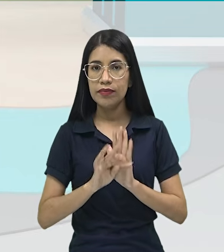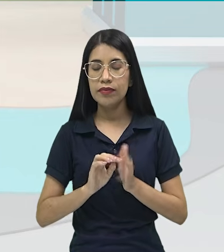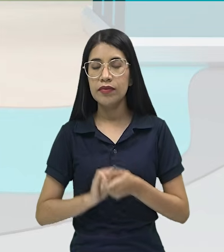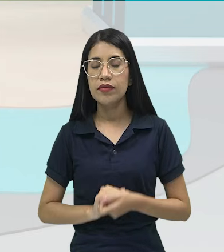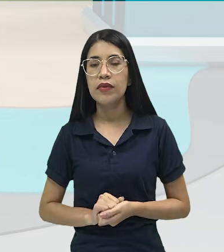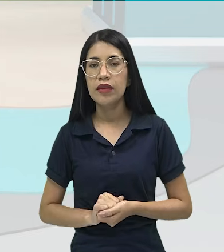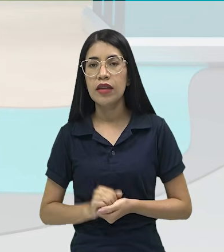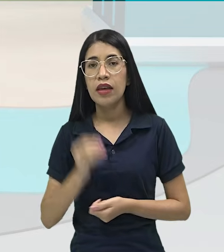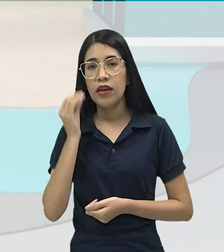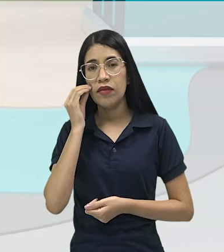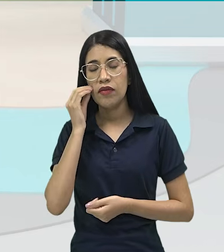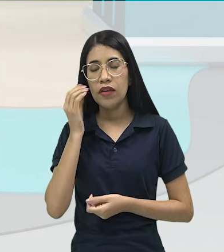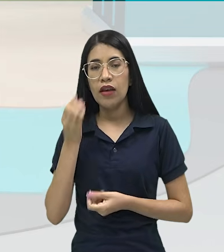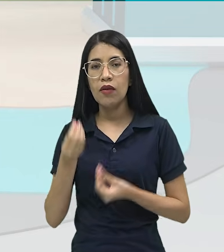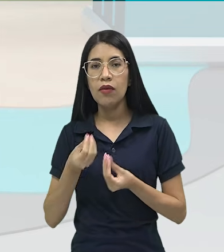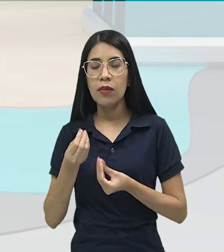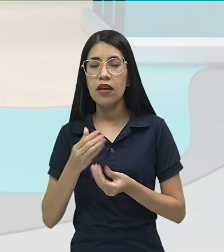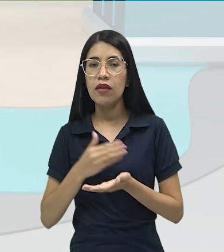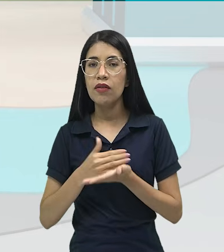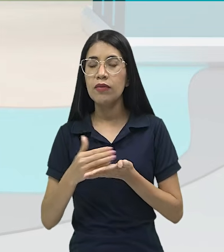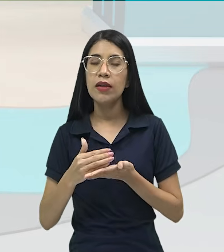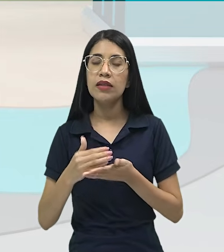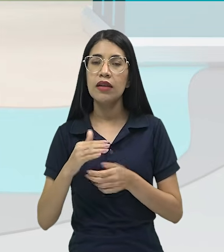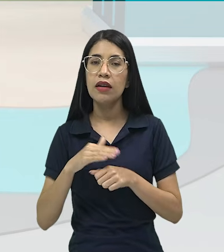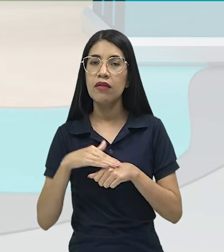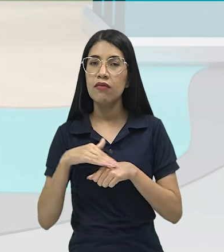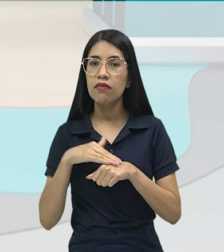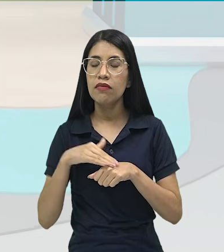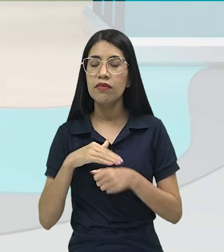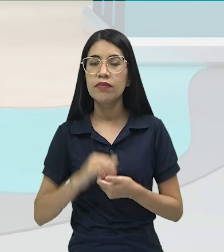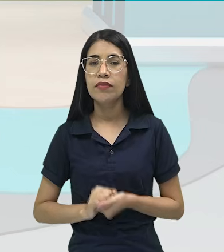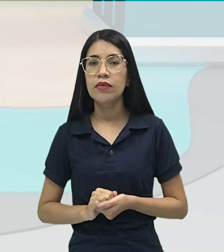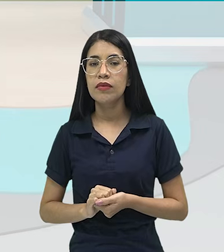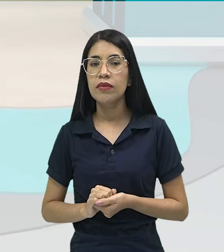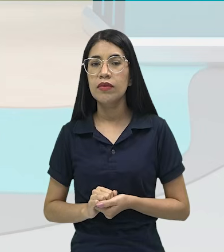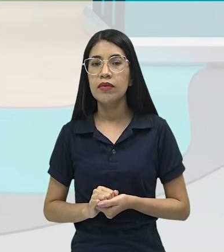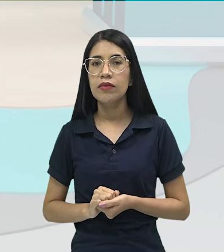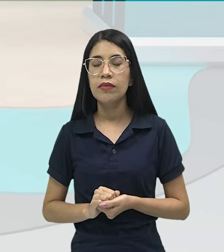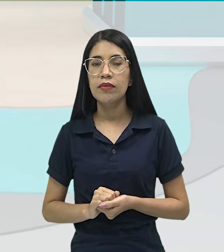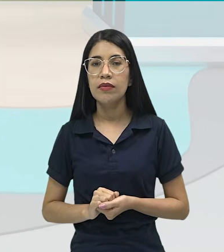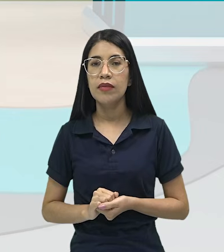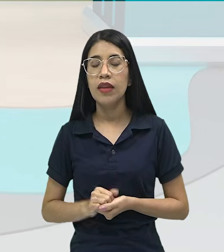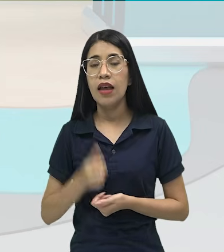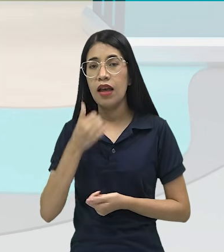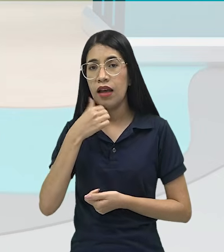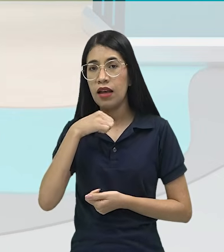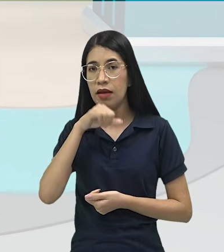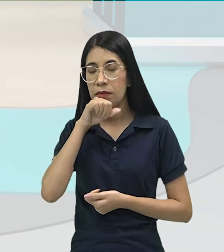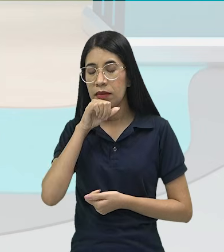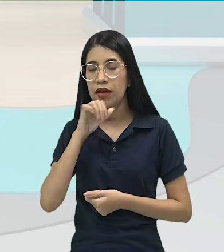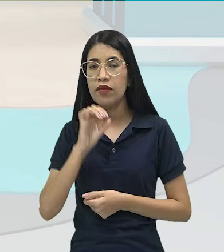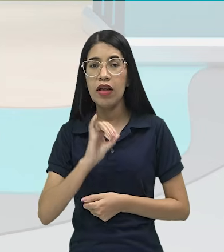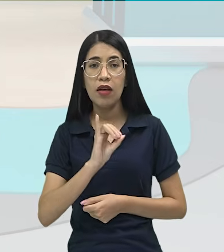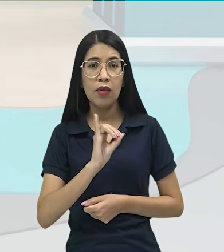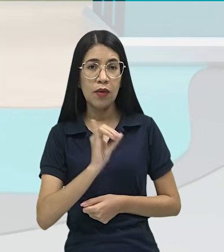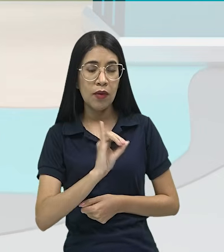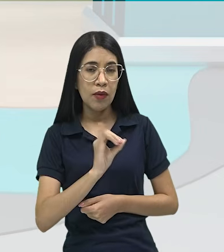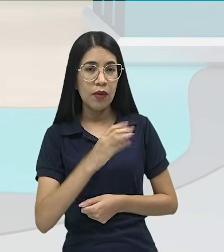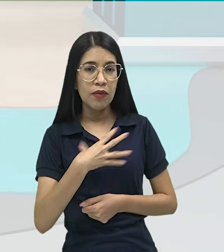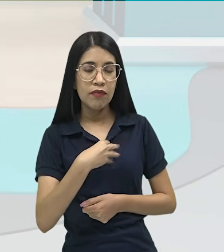ver o que o menino começa a conversar com a mãe. Oi, filho. Aliás, a mãe conversa com o filho. Oi,